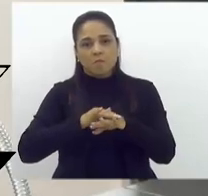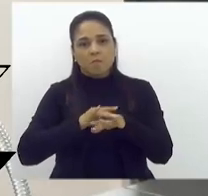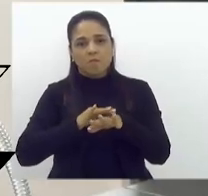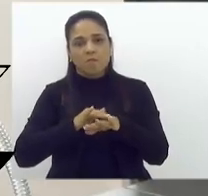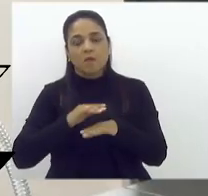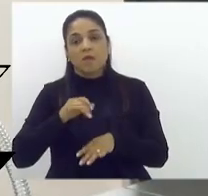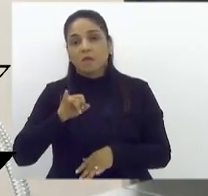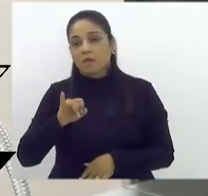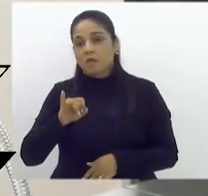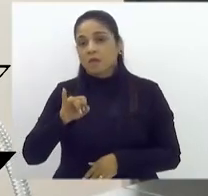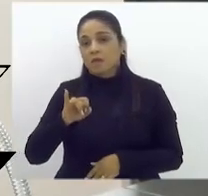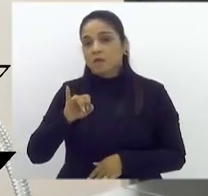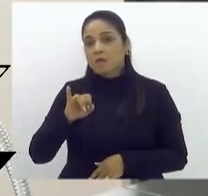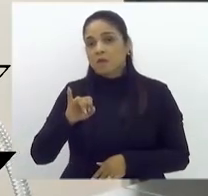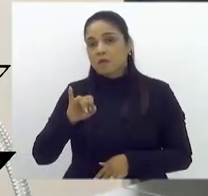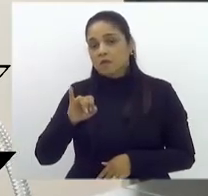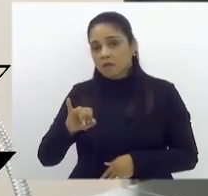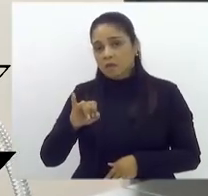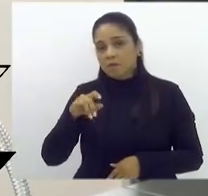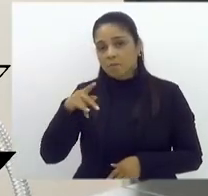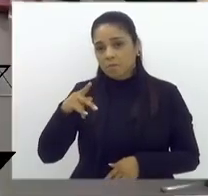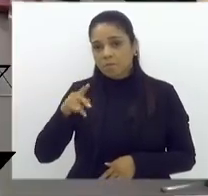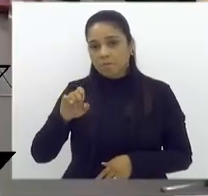de Janeiro. Para aparecer, deputado Fred Pacheco.